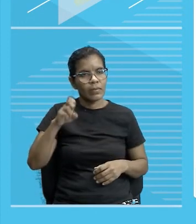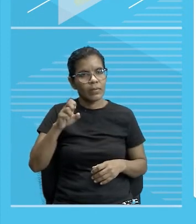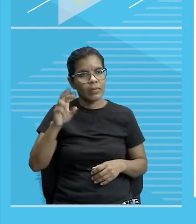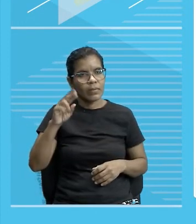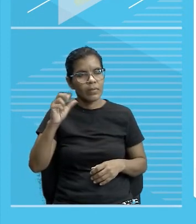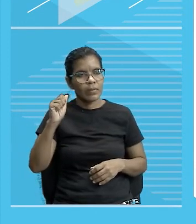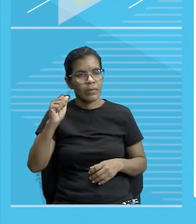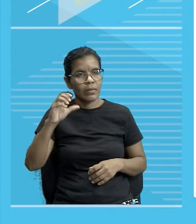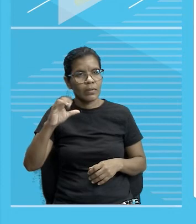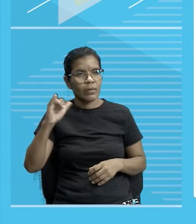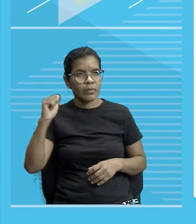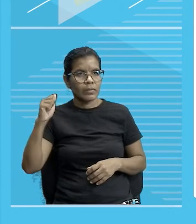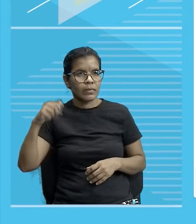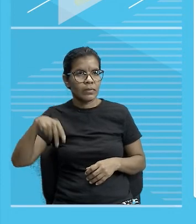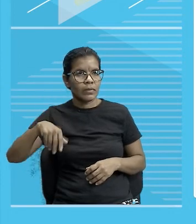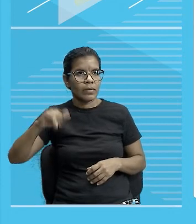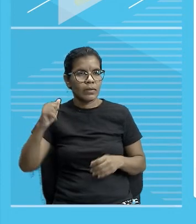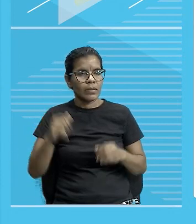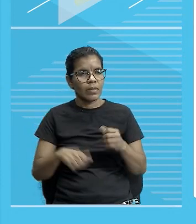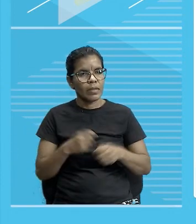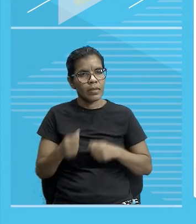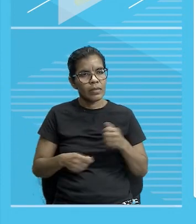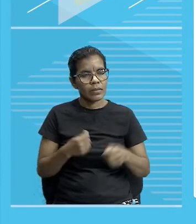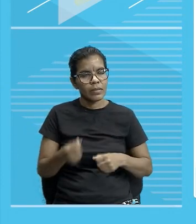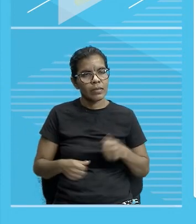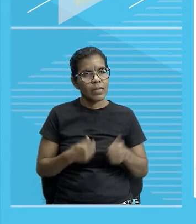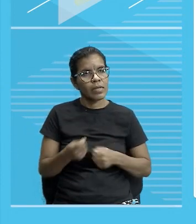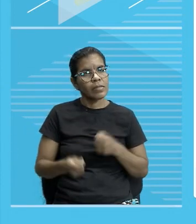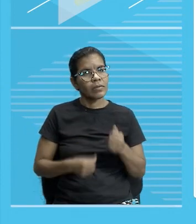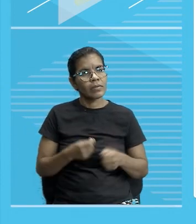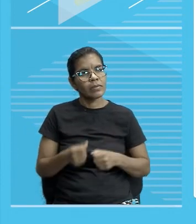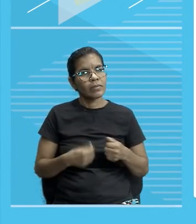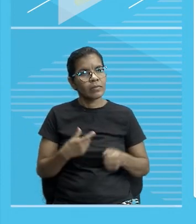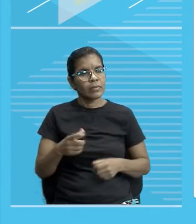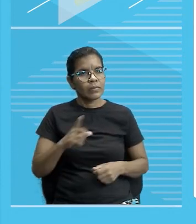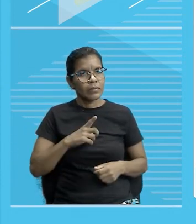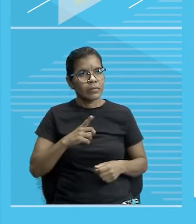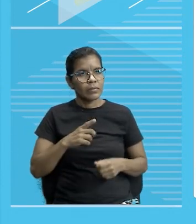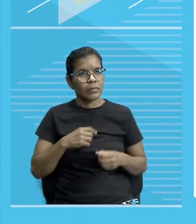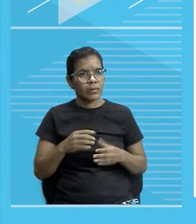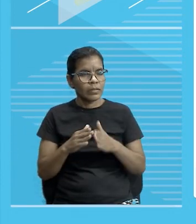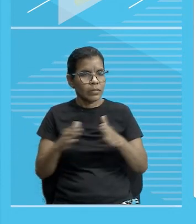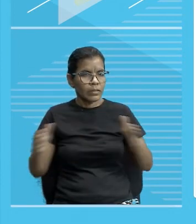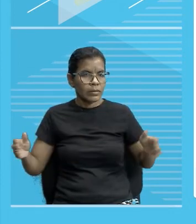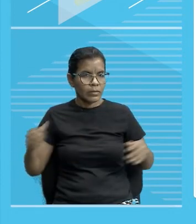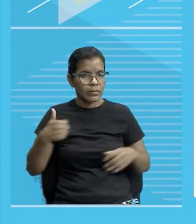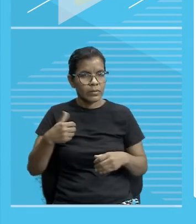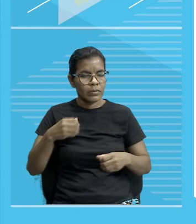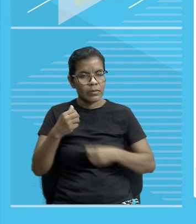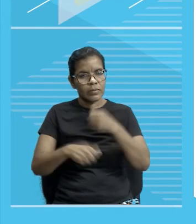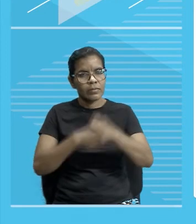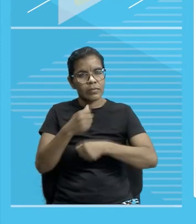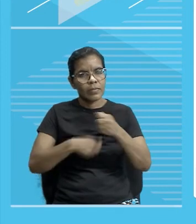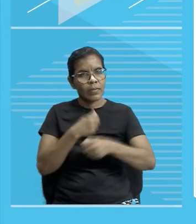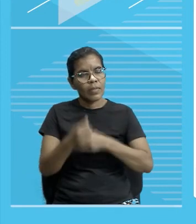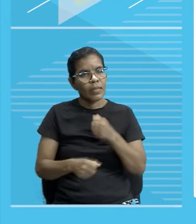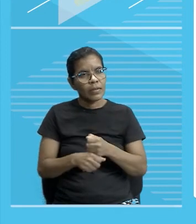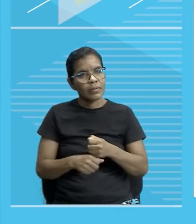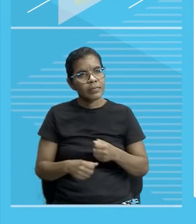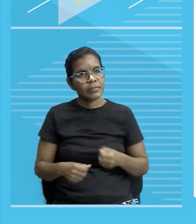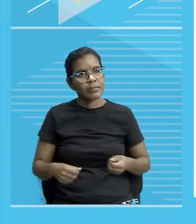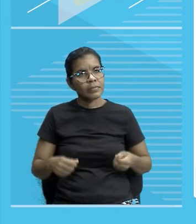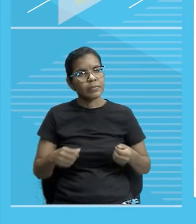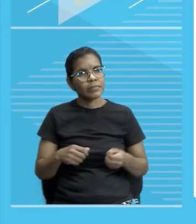relacionados com dinheiro meu os orçamentos têm a extensão de um ano corresponde ao exercício fiscal de